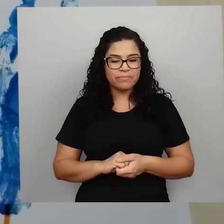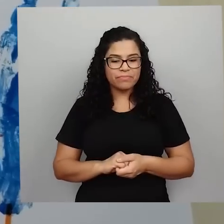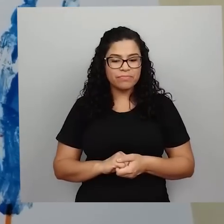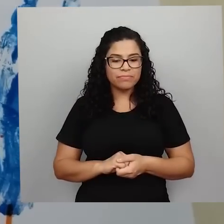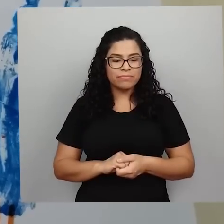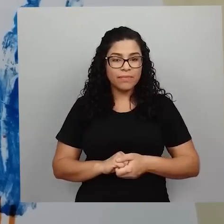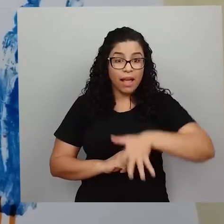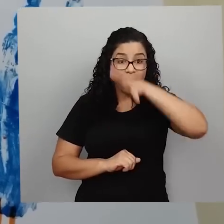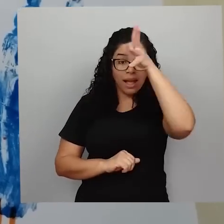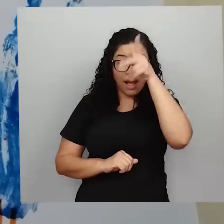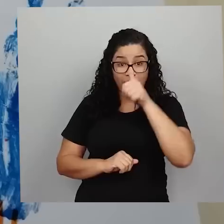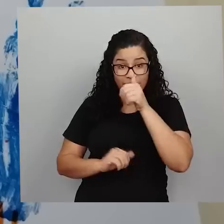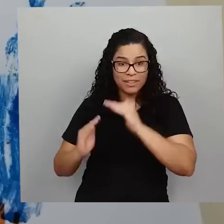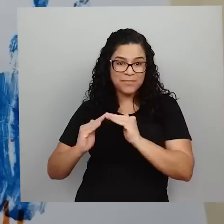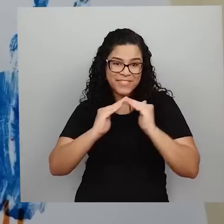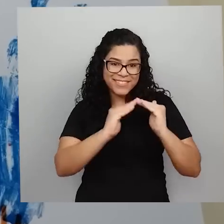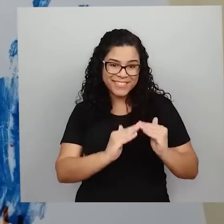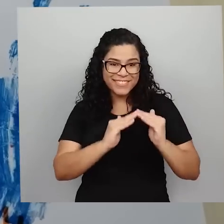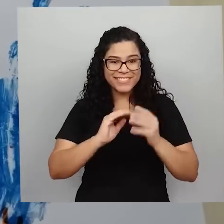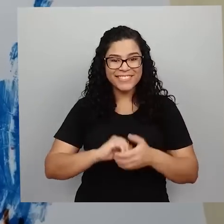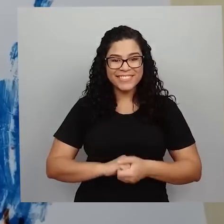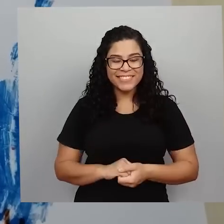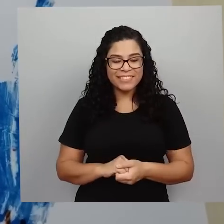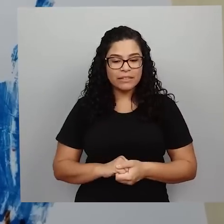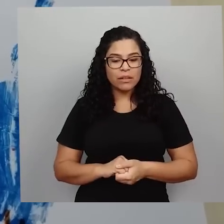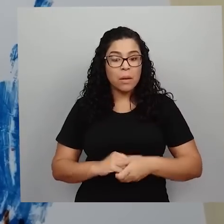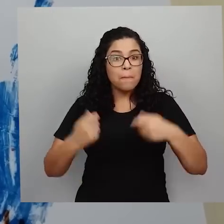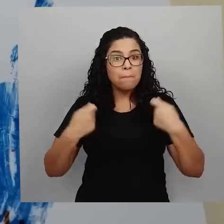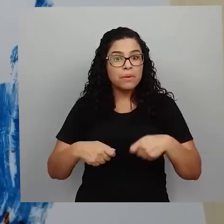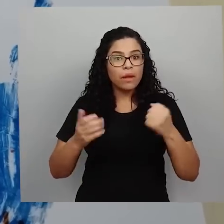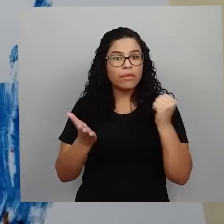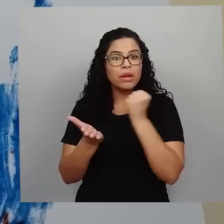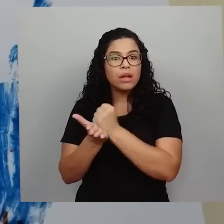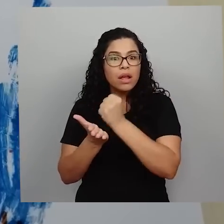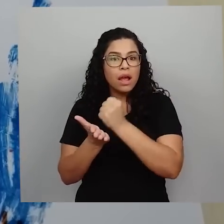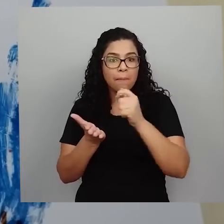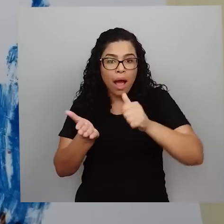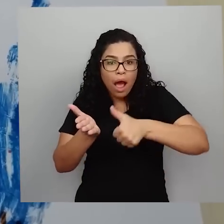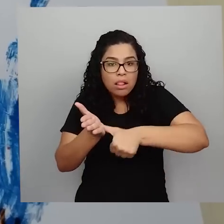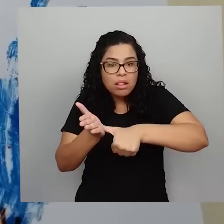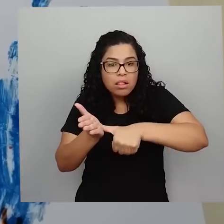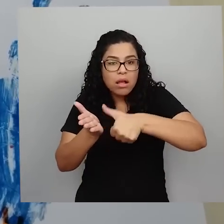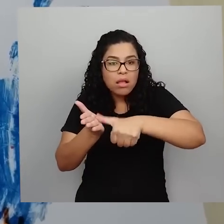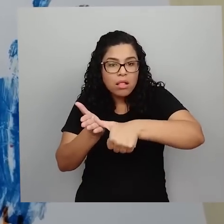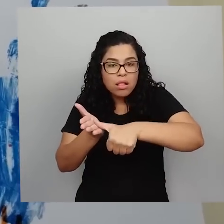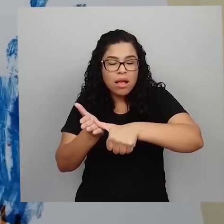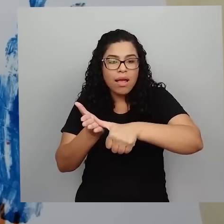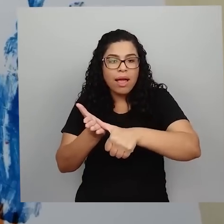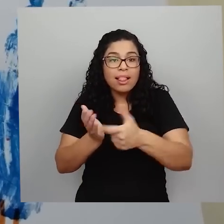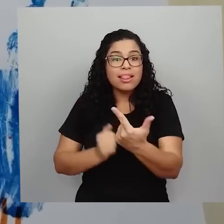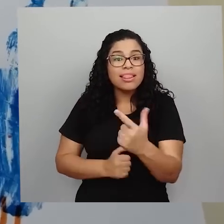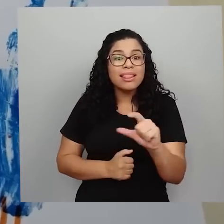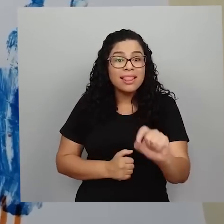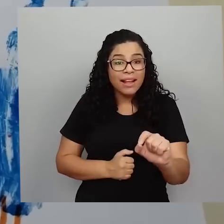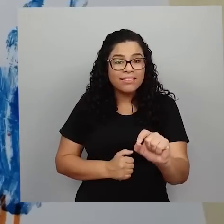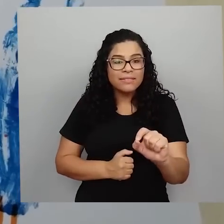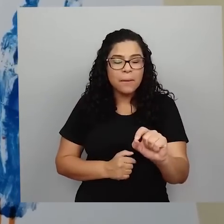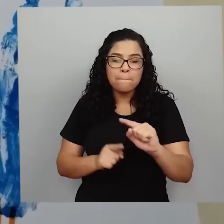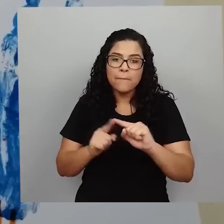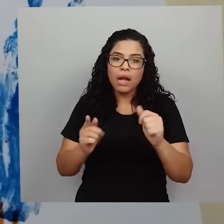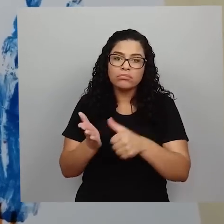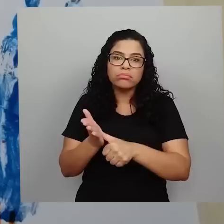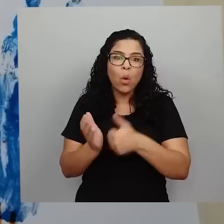A galinha do vizinho, ele tinha que carimbar 10 vezes o dedinho dele. Aí ele carimbou 11, aí ele